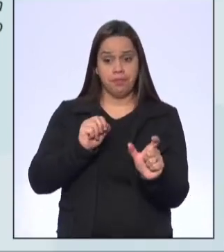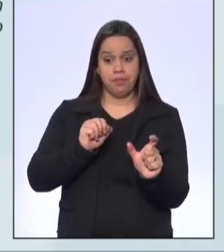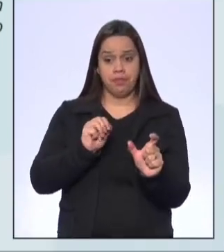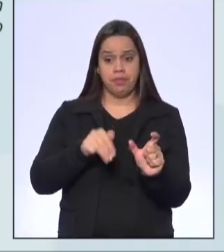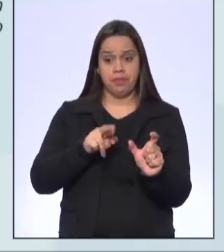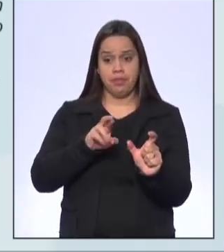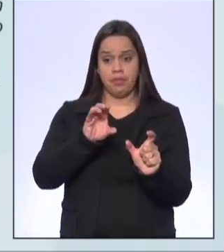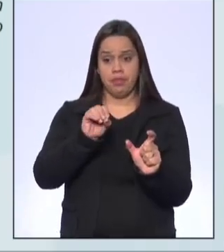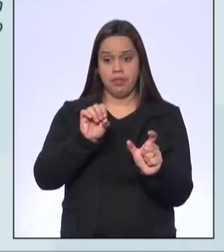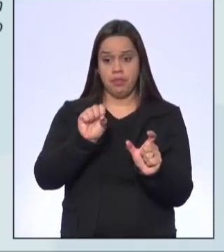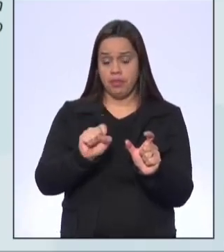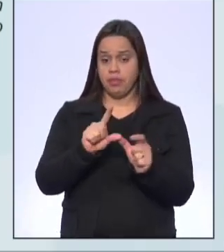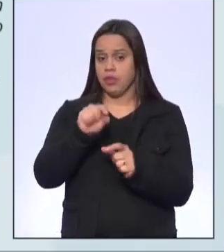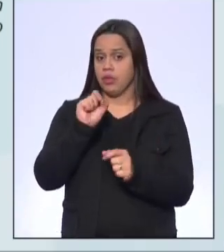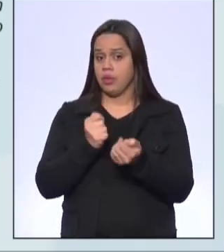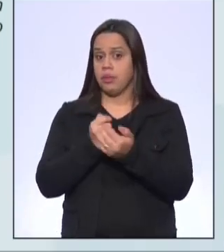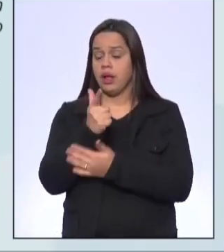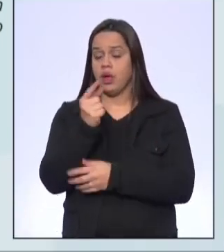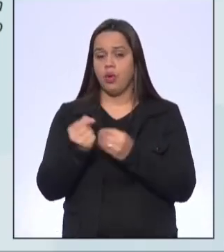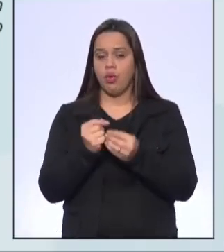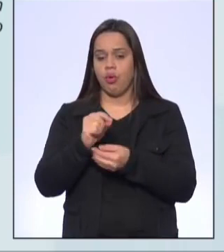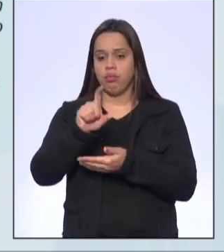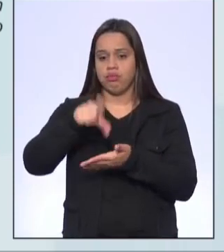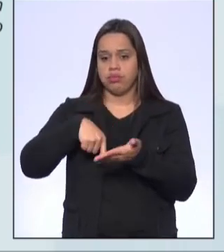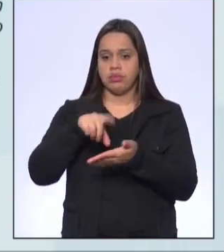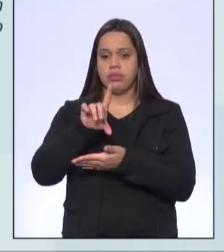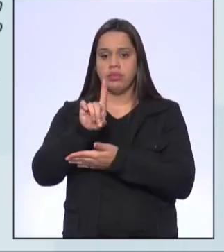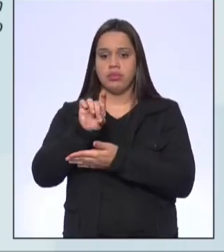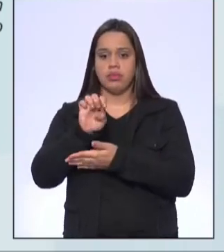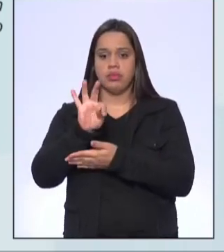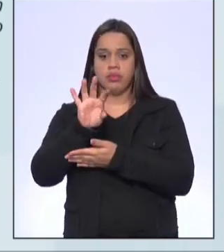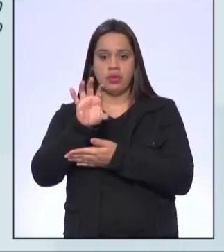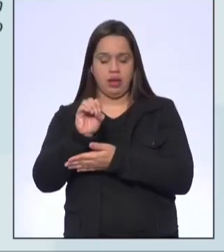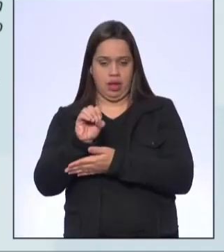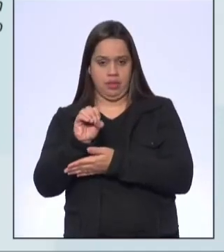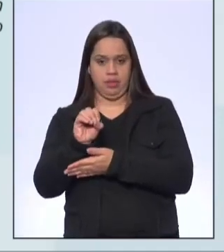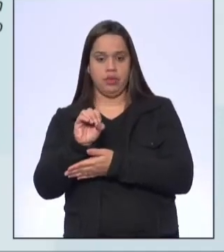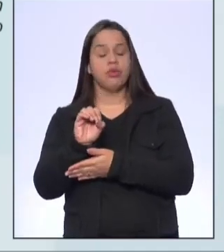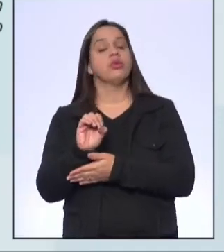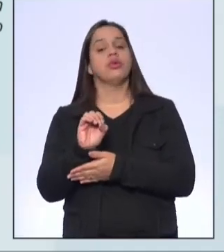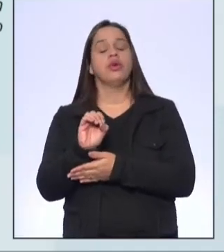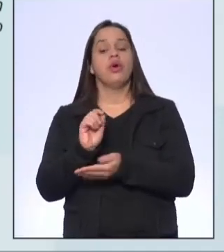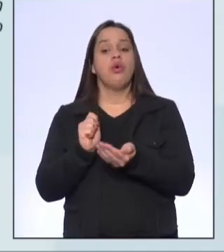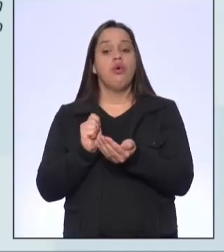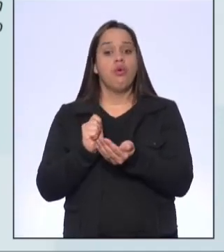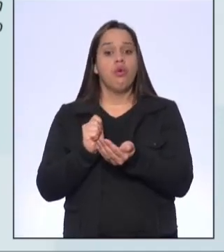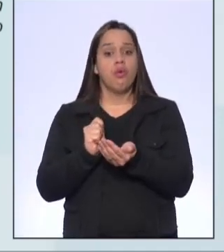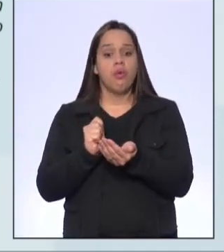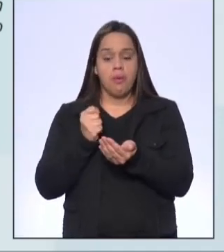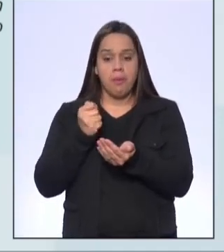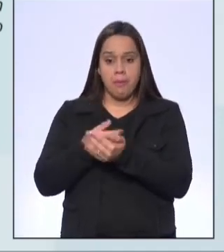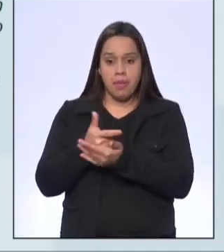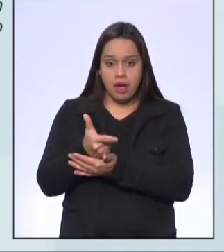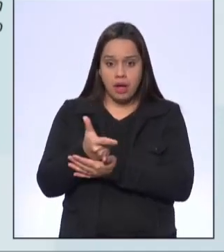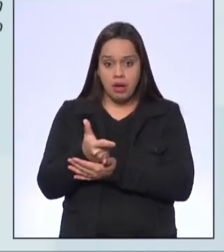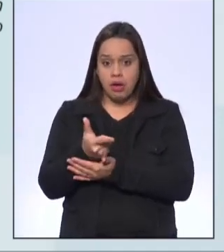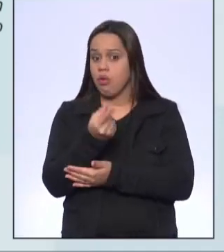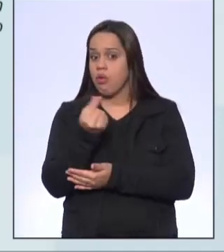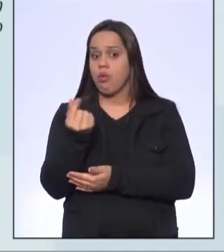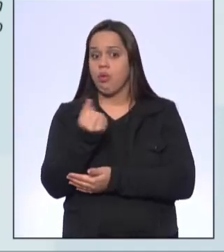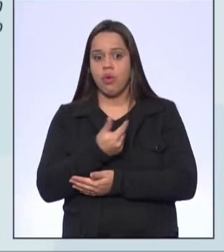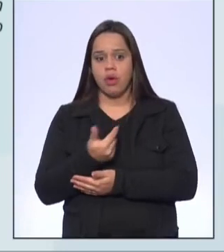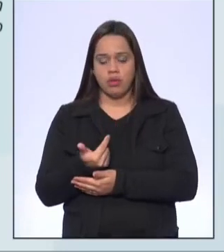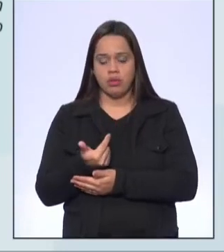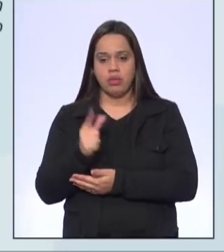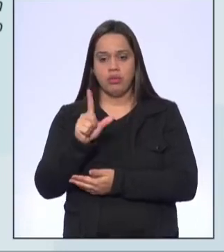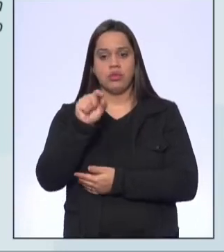a forma de pagamento em débito automático. O valor cobrado no ato do pagamento será de...